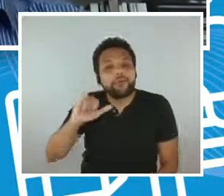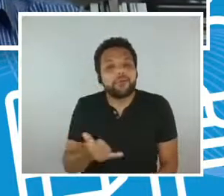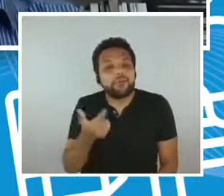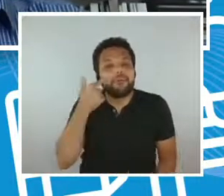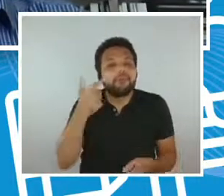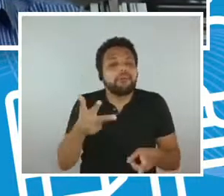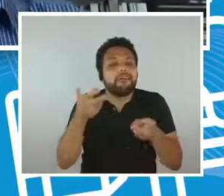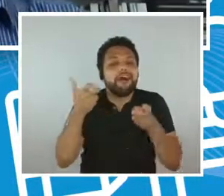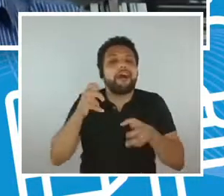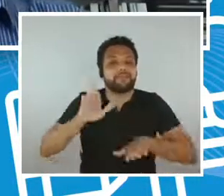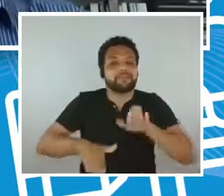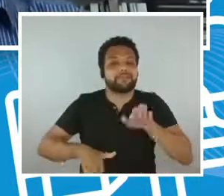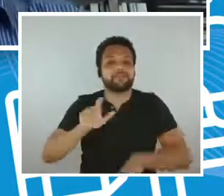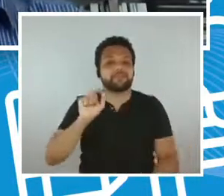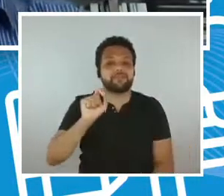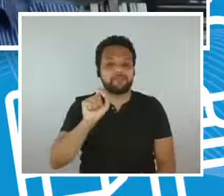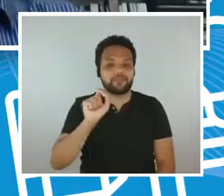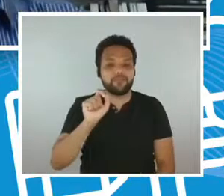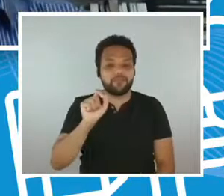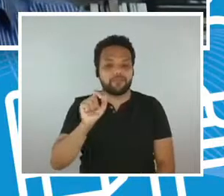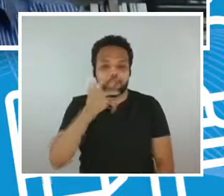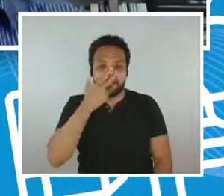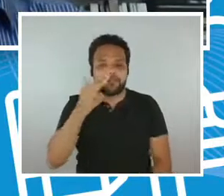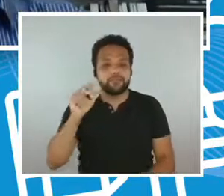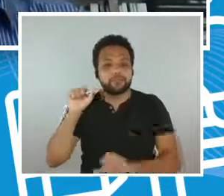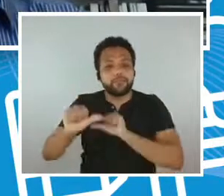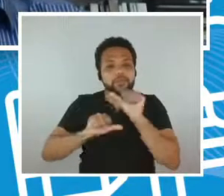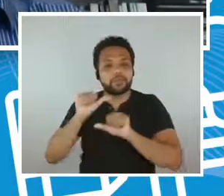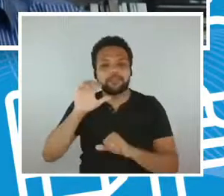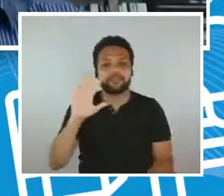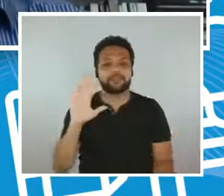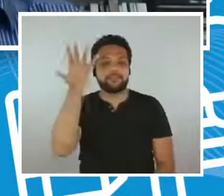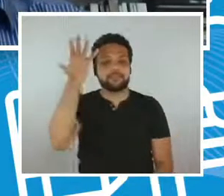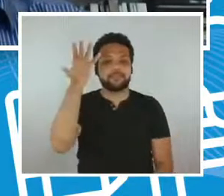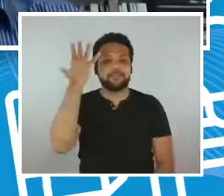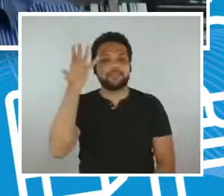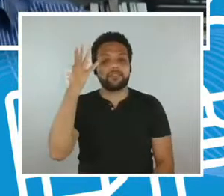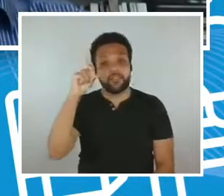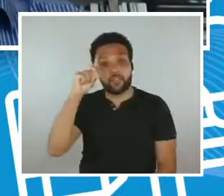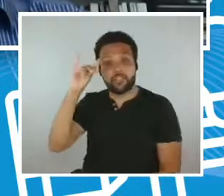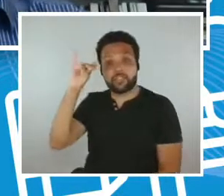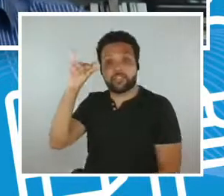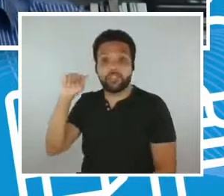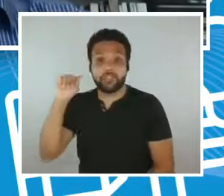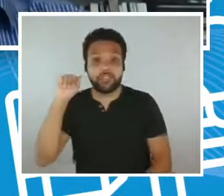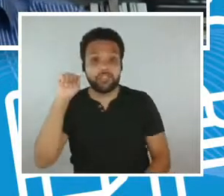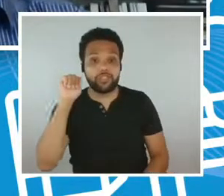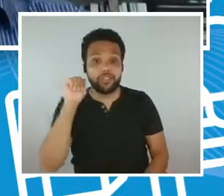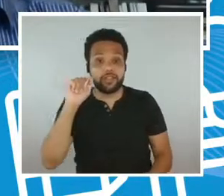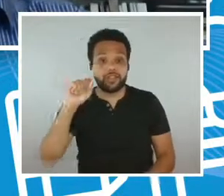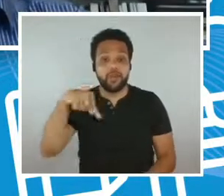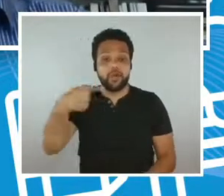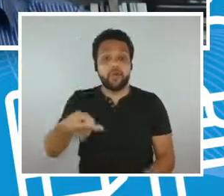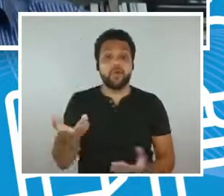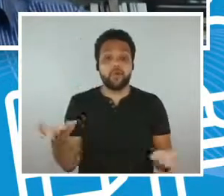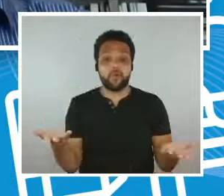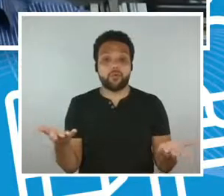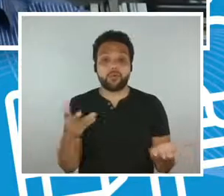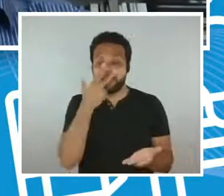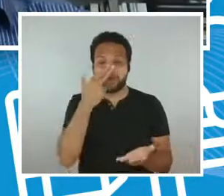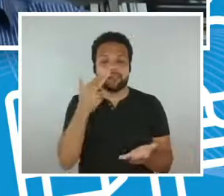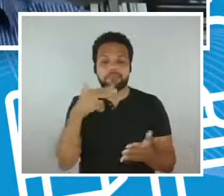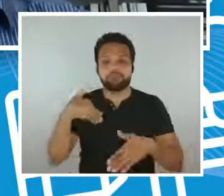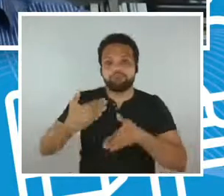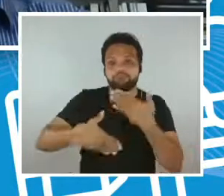vezes, certo, essa mudança que às vezes acontece de um dia para o outro, certo? Essa situação